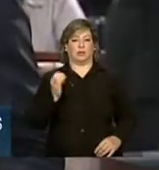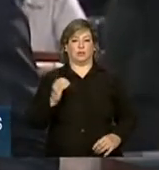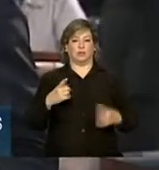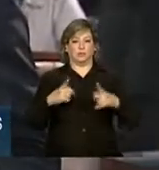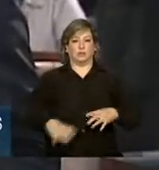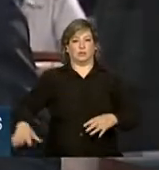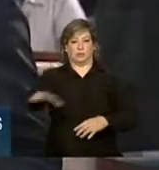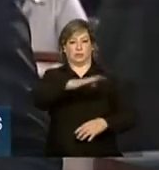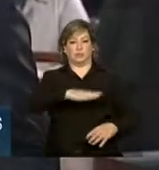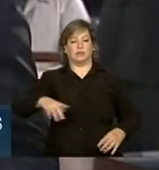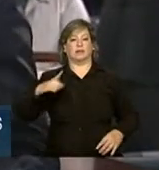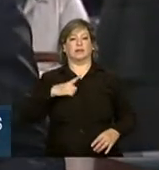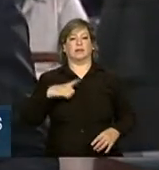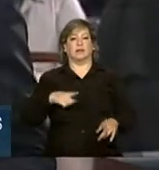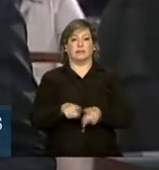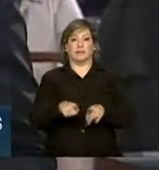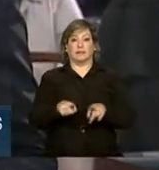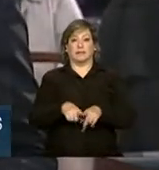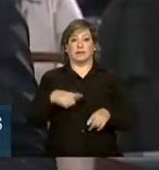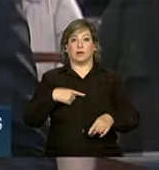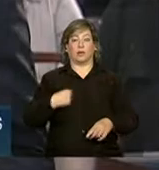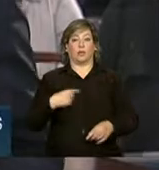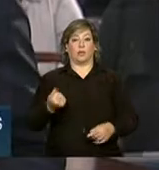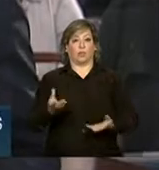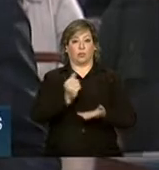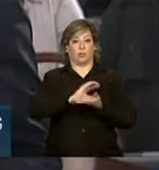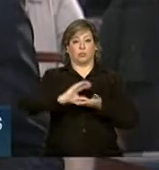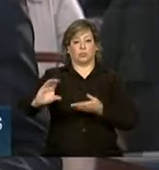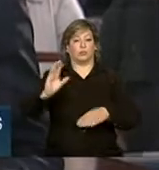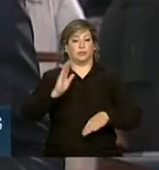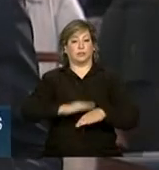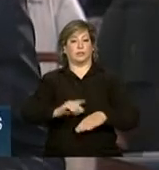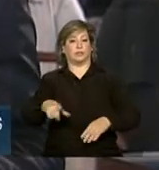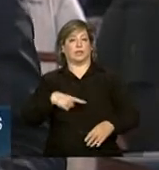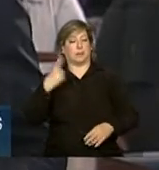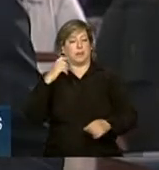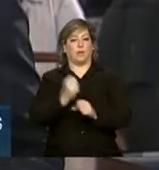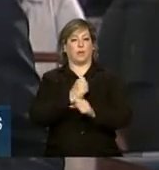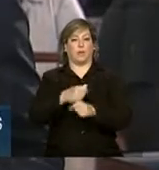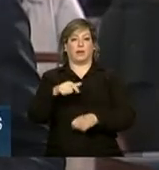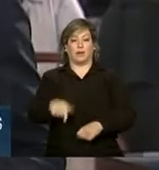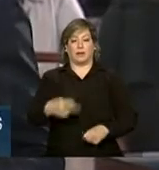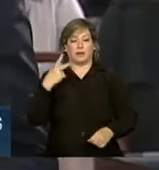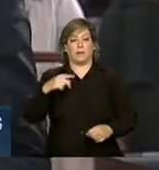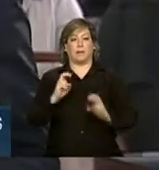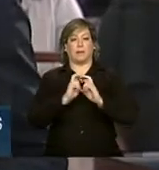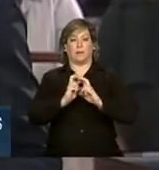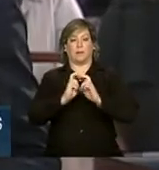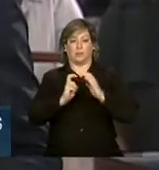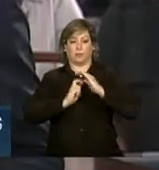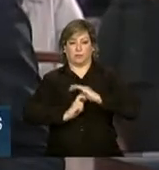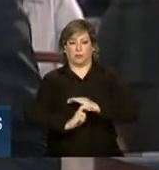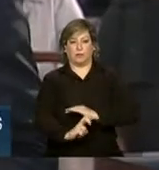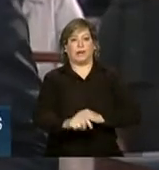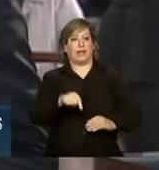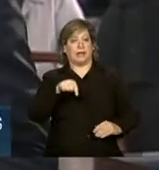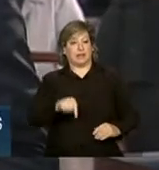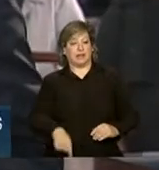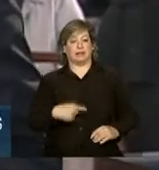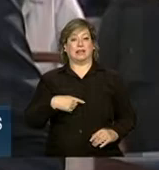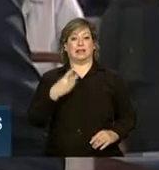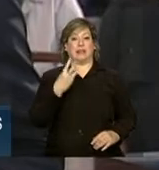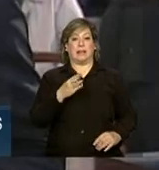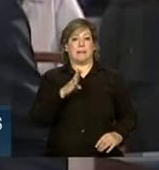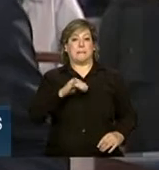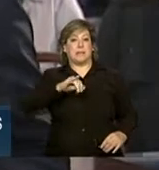de reais, aproximadamente, que vão ser necessários para o investimento no projeto da construção do metrô. Desse total, 3